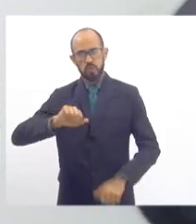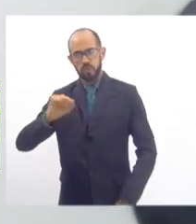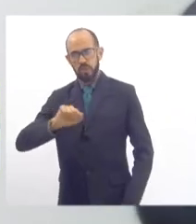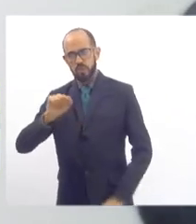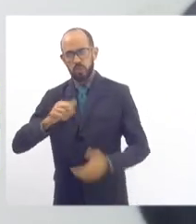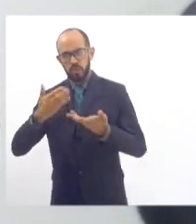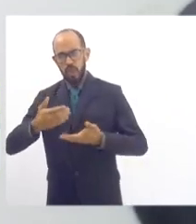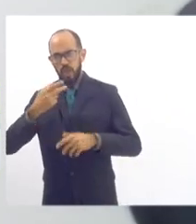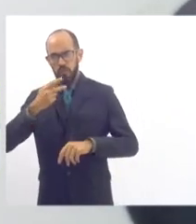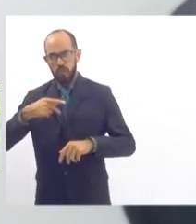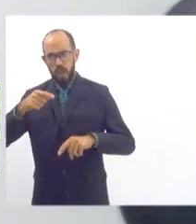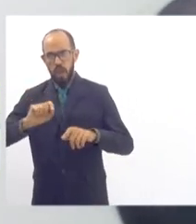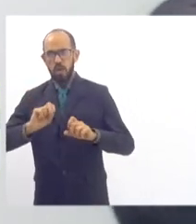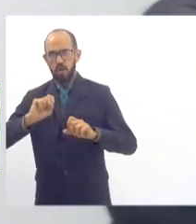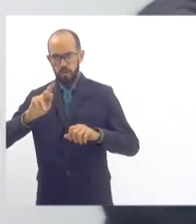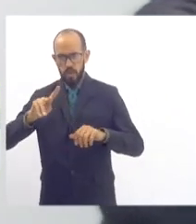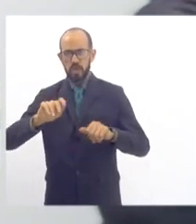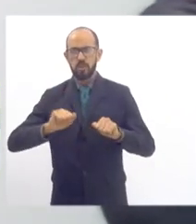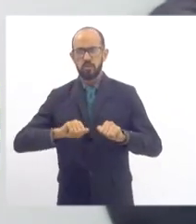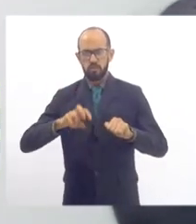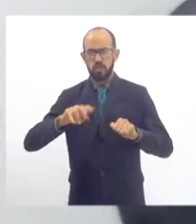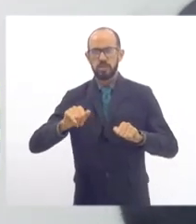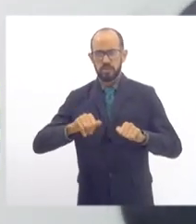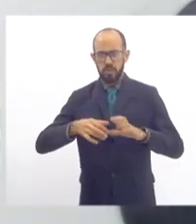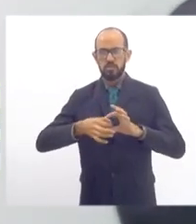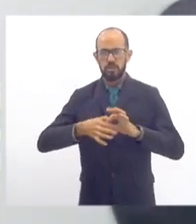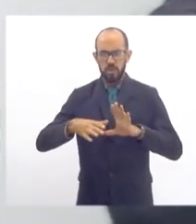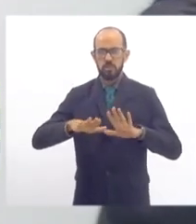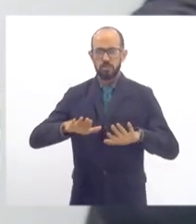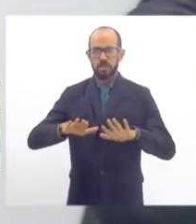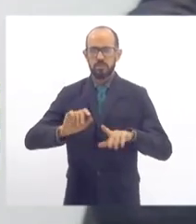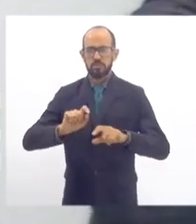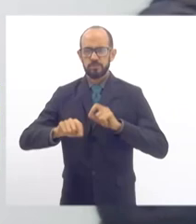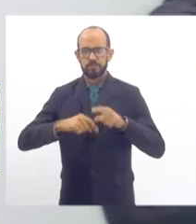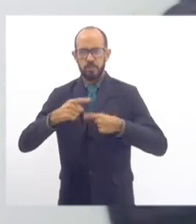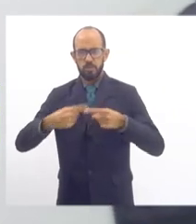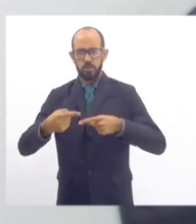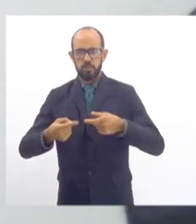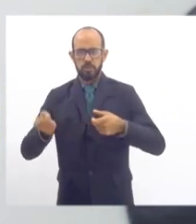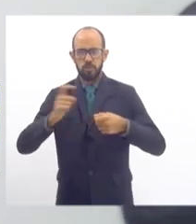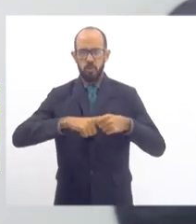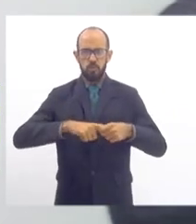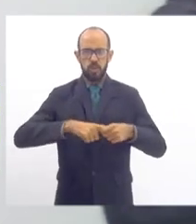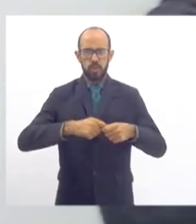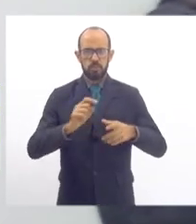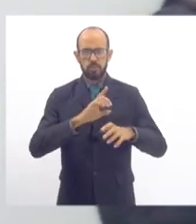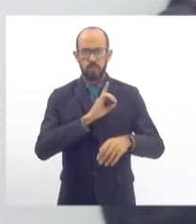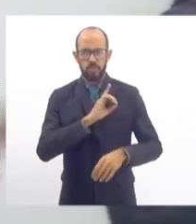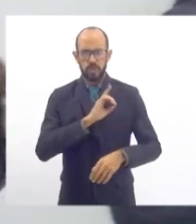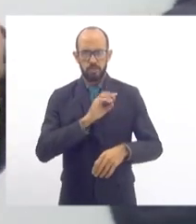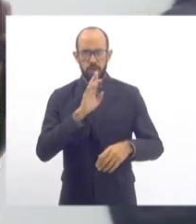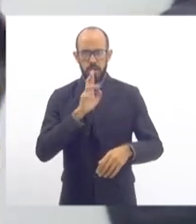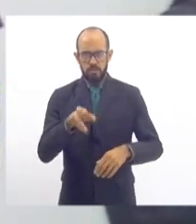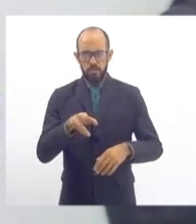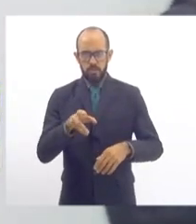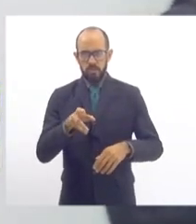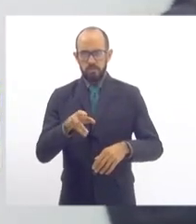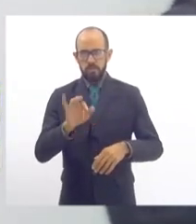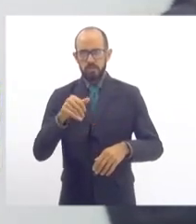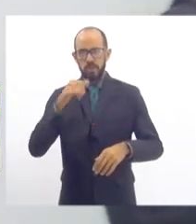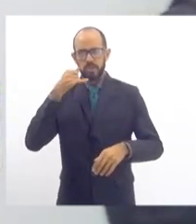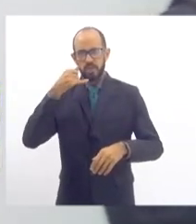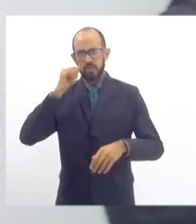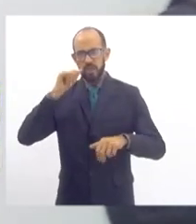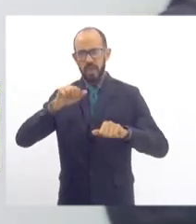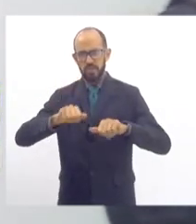queira fazer uso da palavra, vai ser conferido aqui o uso da palavra, depois devolver a palavra ao Detran. Mas, em primeiro lugar, para a gente não arrastar